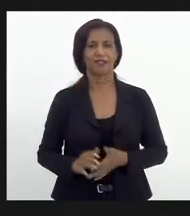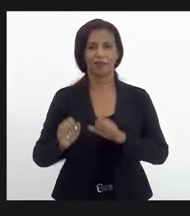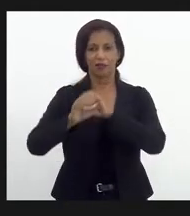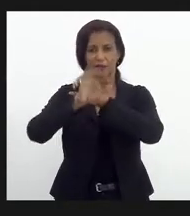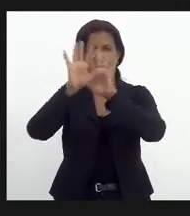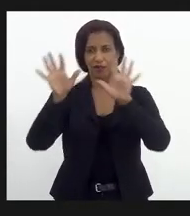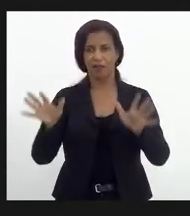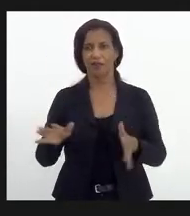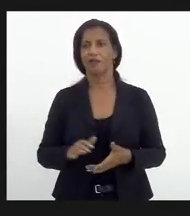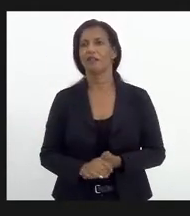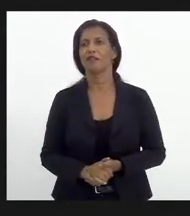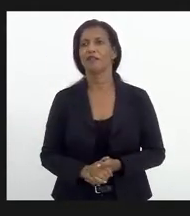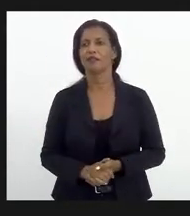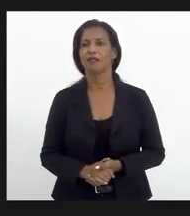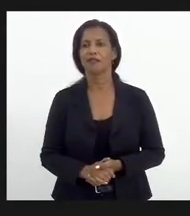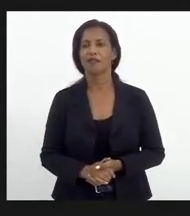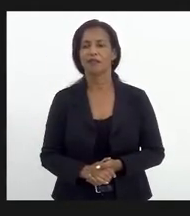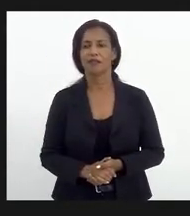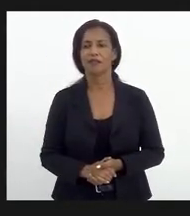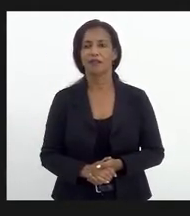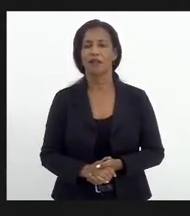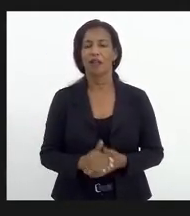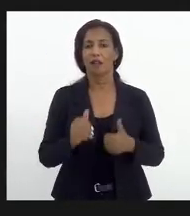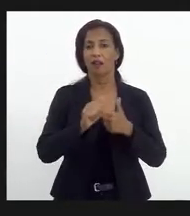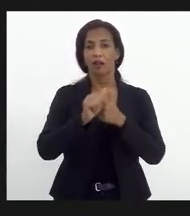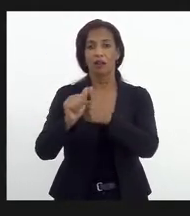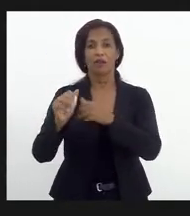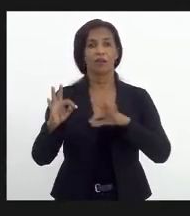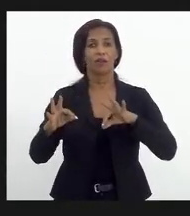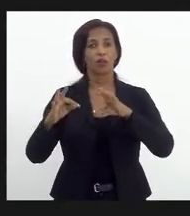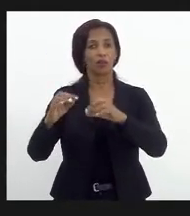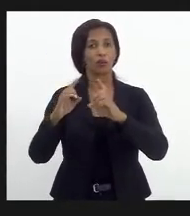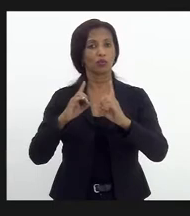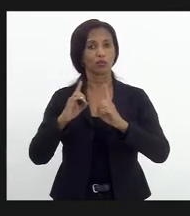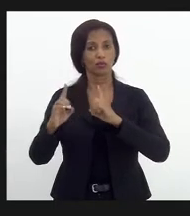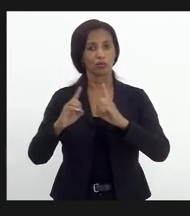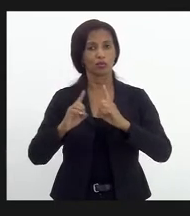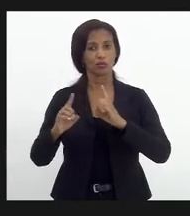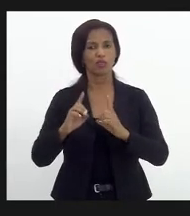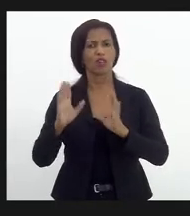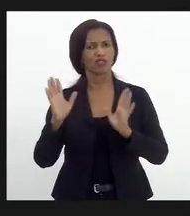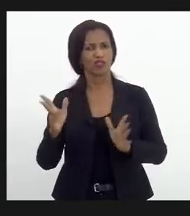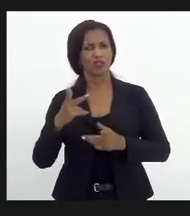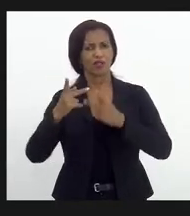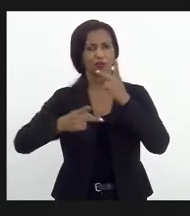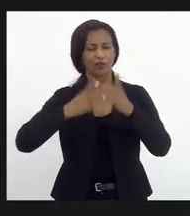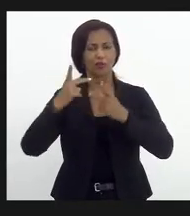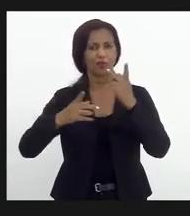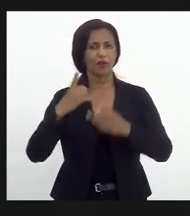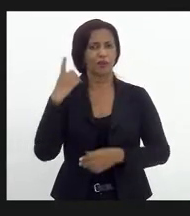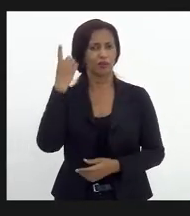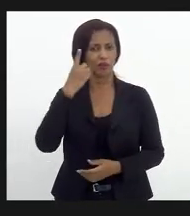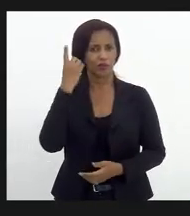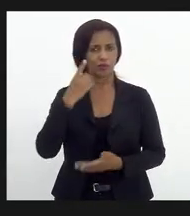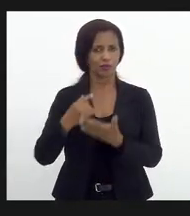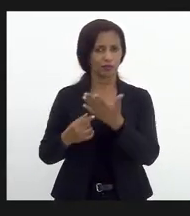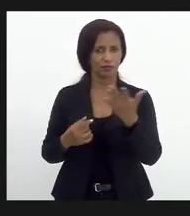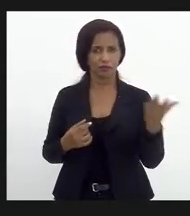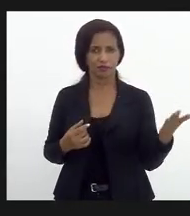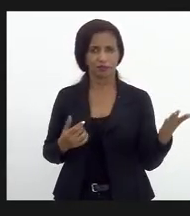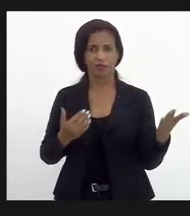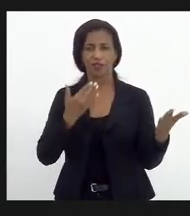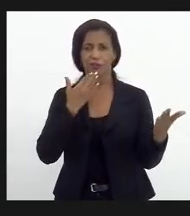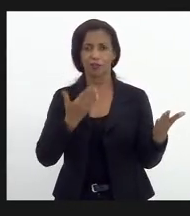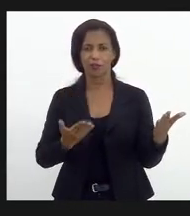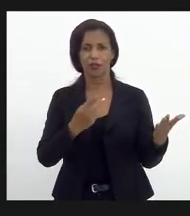clara ao acompanhar todos os debates que foram feitos pelos deputados que me antecederam. Faço aqui um